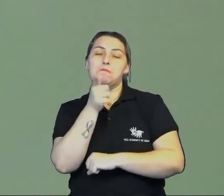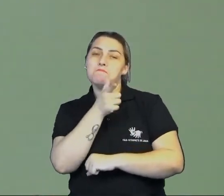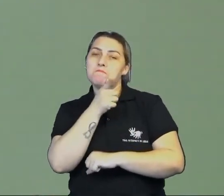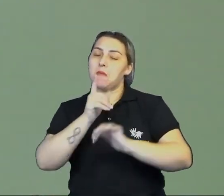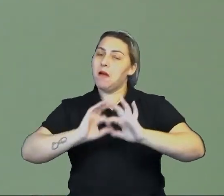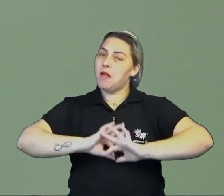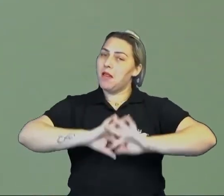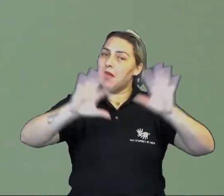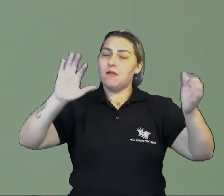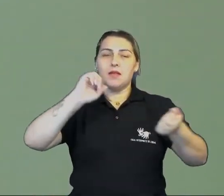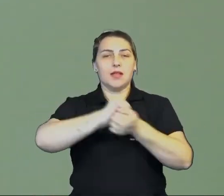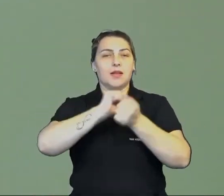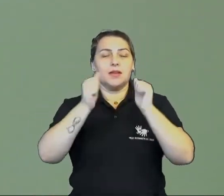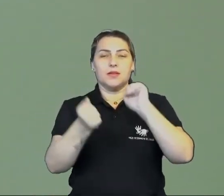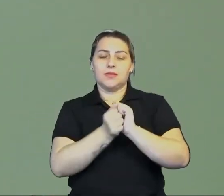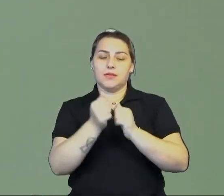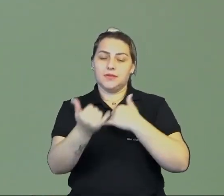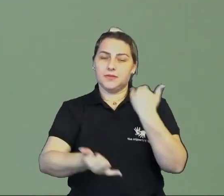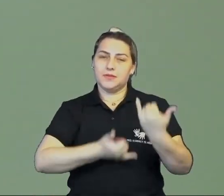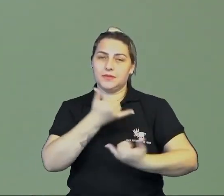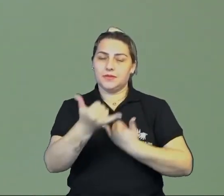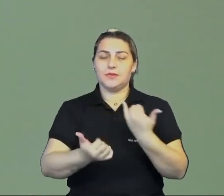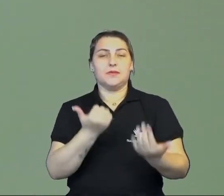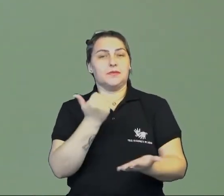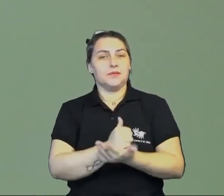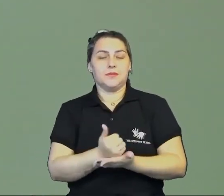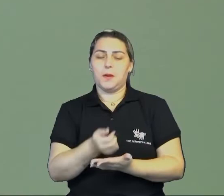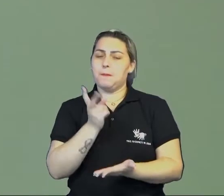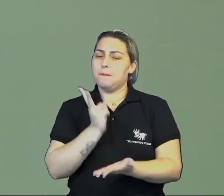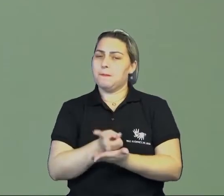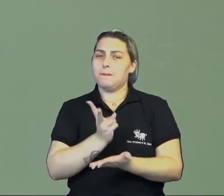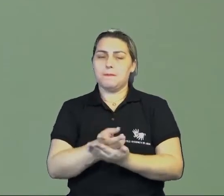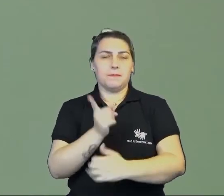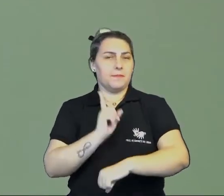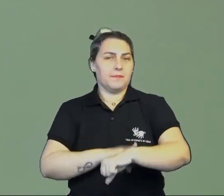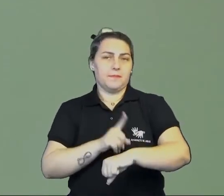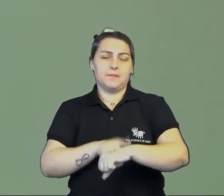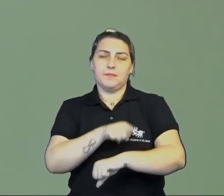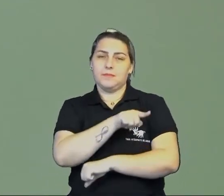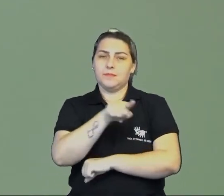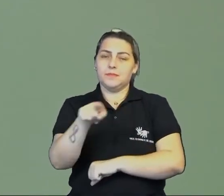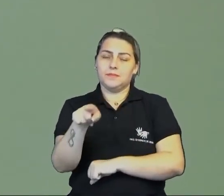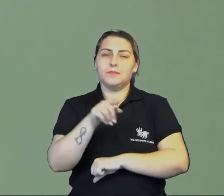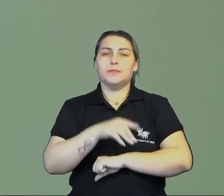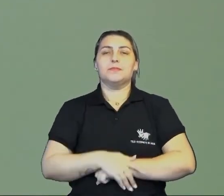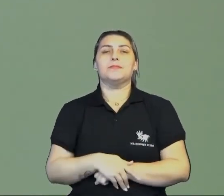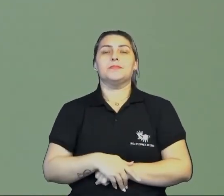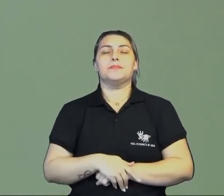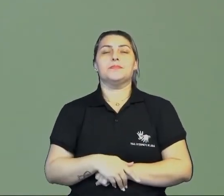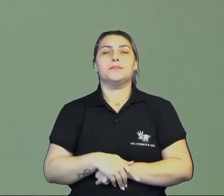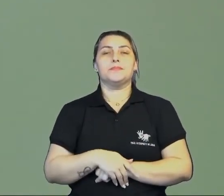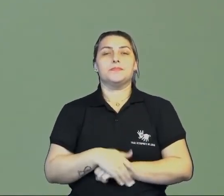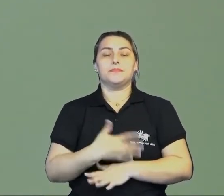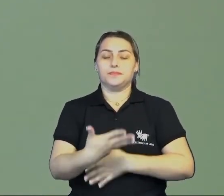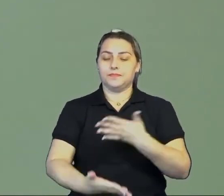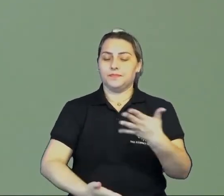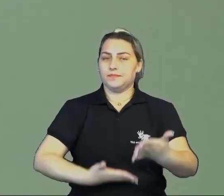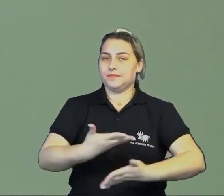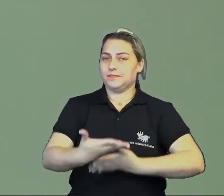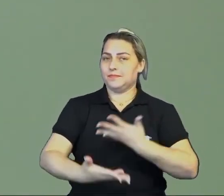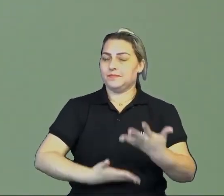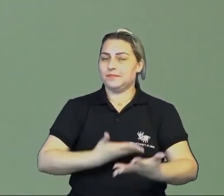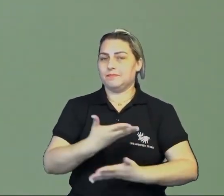estar livre e adaptando as brincadeiras e jogos para o mesmo momento em que vocês vão acabando socializando um pouco